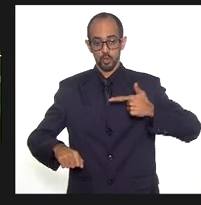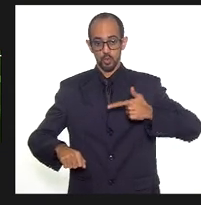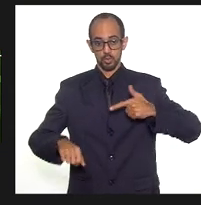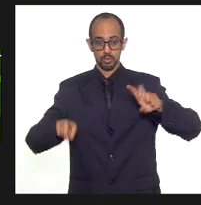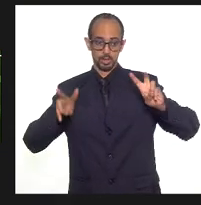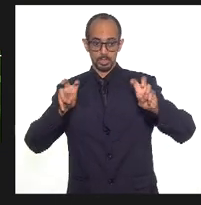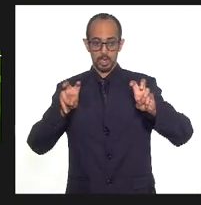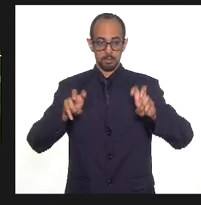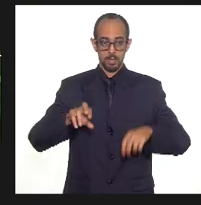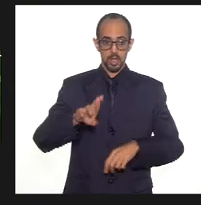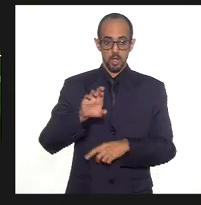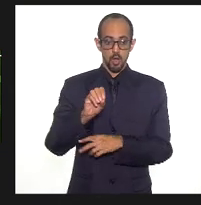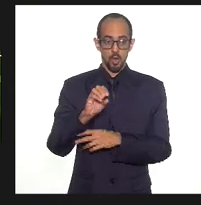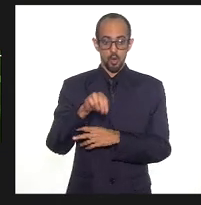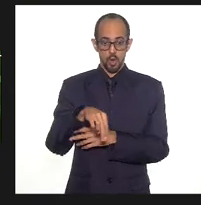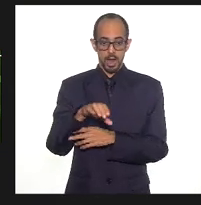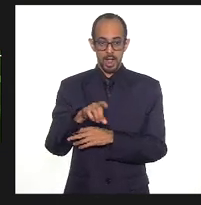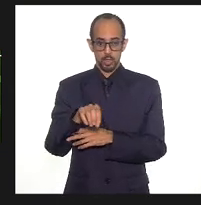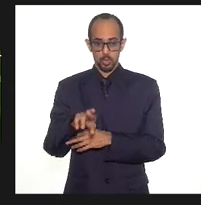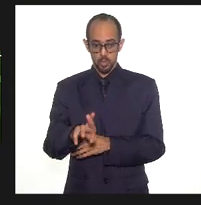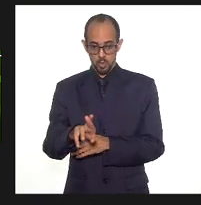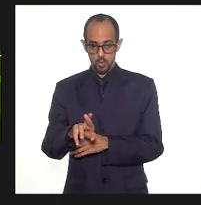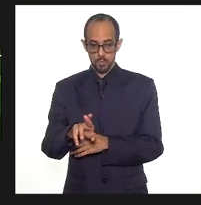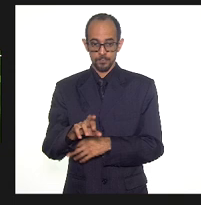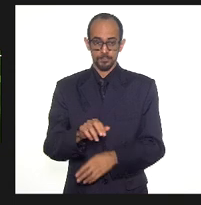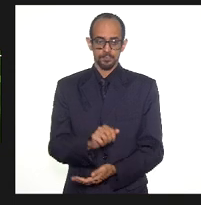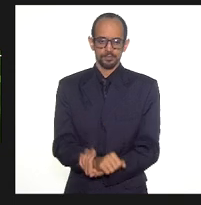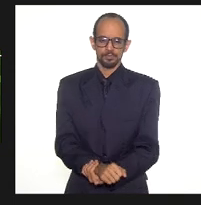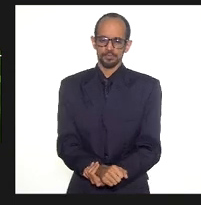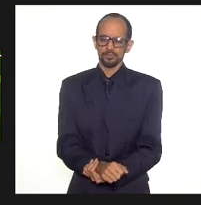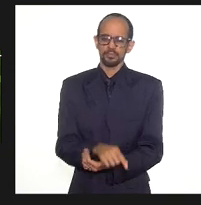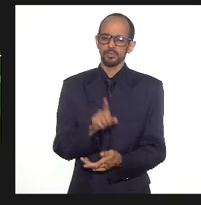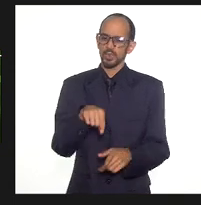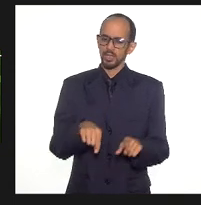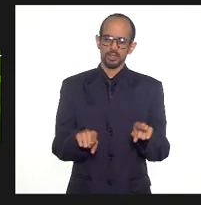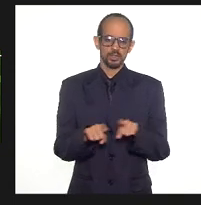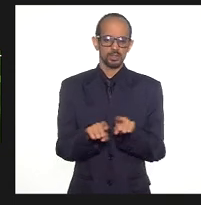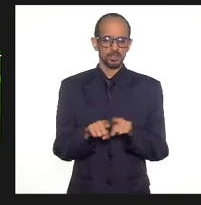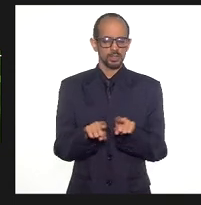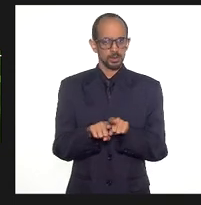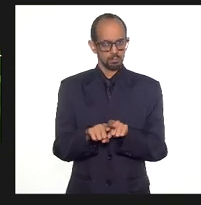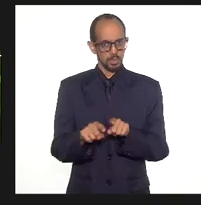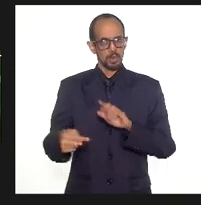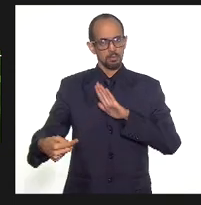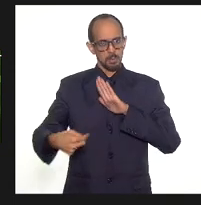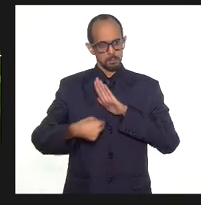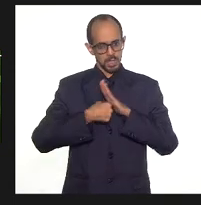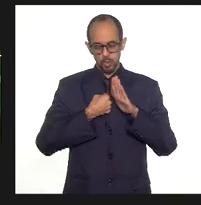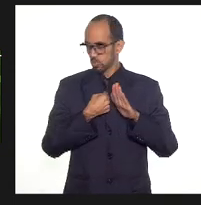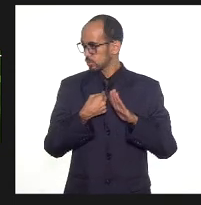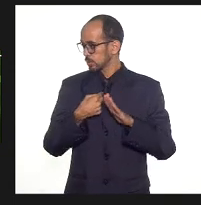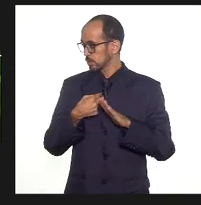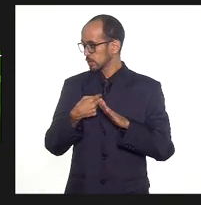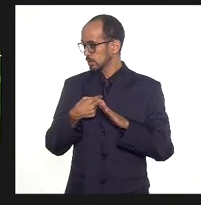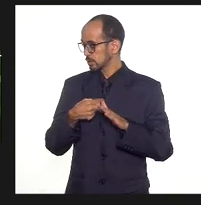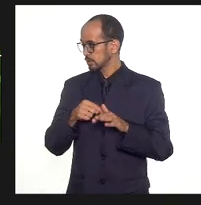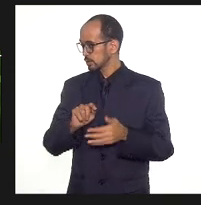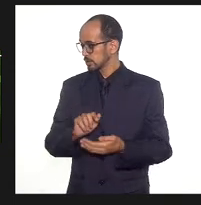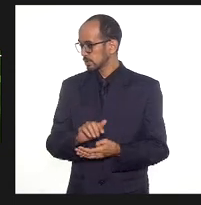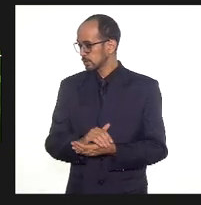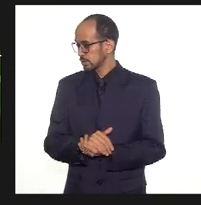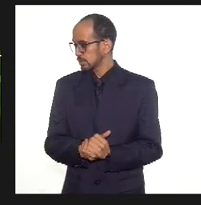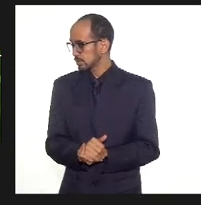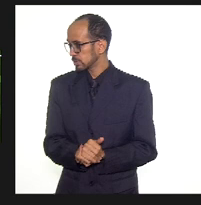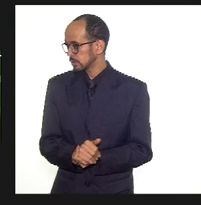quatro composições da corrente, né? Isso foi objeto também ali de uma pergunta a nós endereçada, o item 12. Aqui eu faço questão